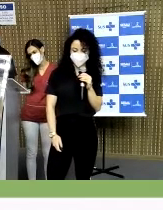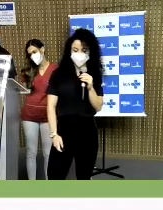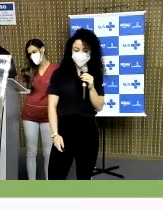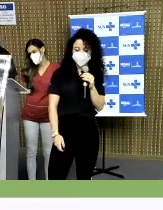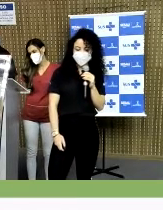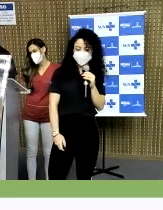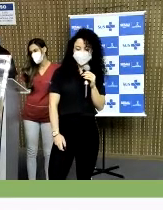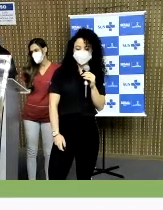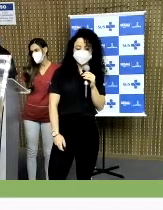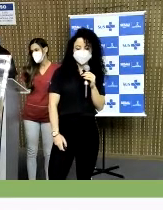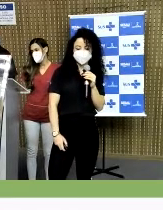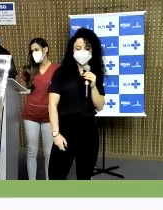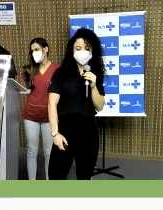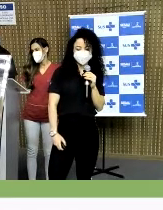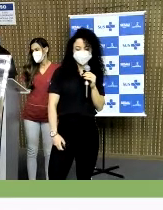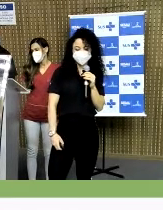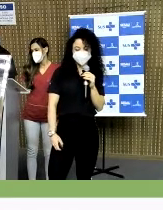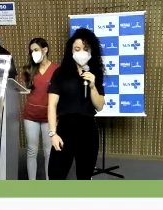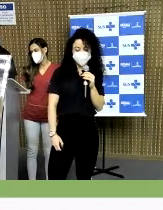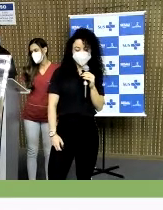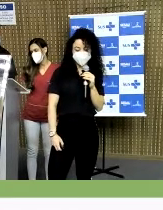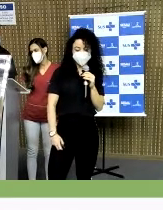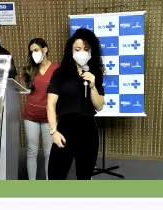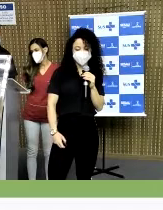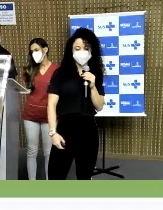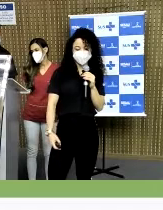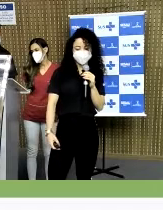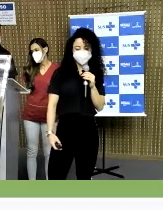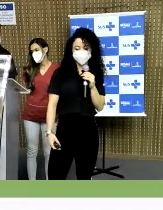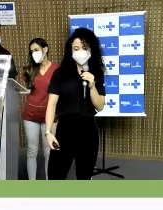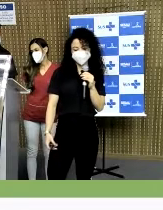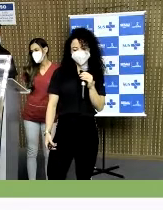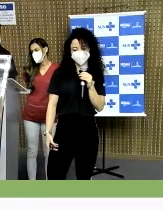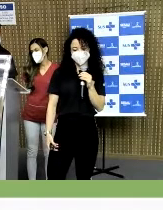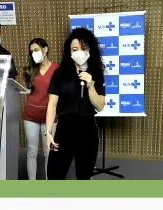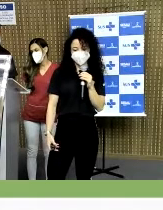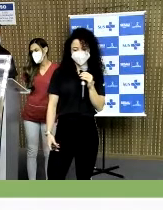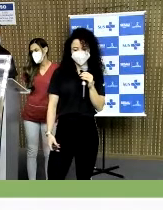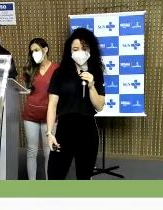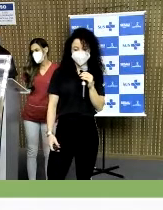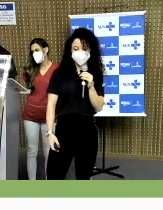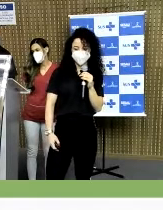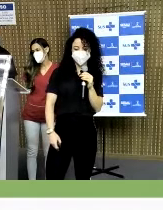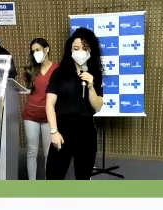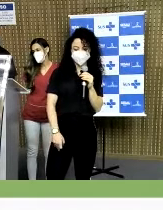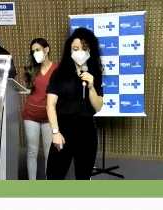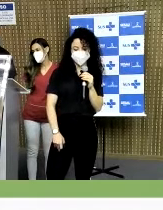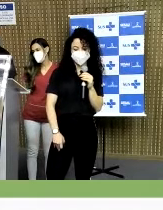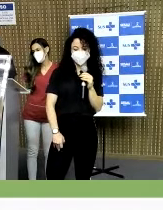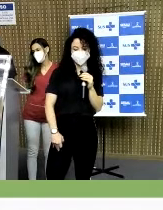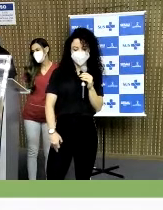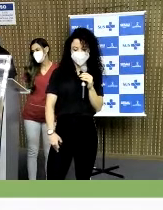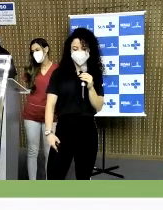pandemia. Em relação a gestantes, o pré-natal de alto risco nós realizamos na unidade, em 2020